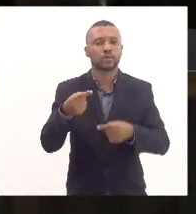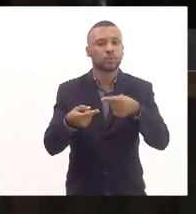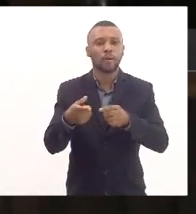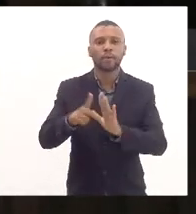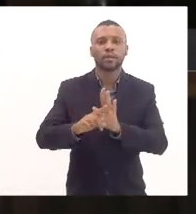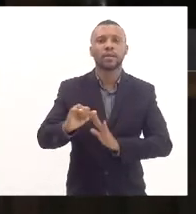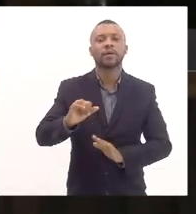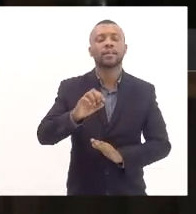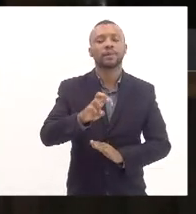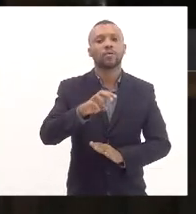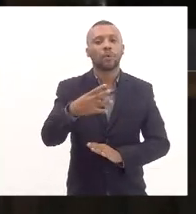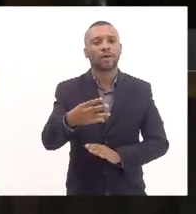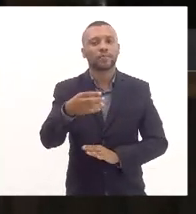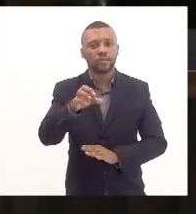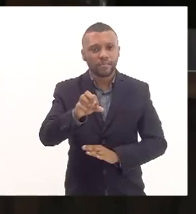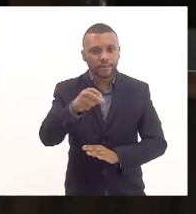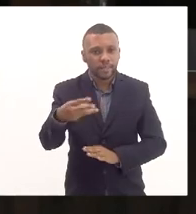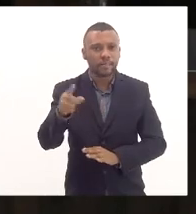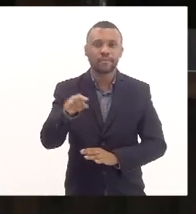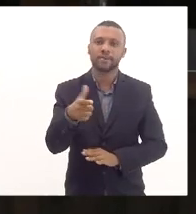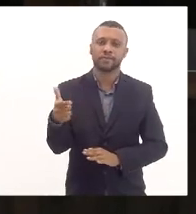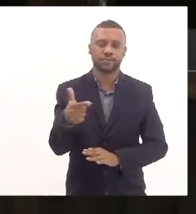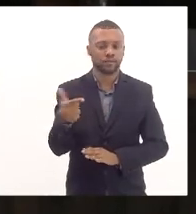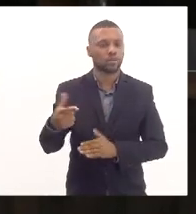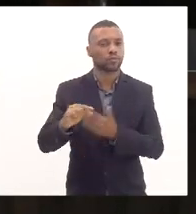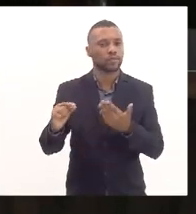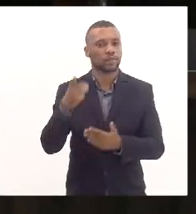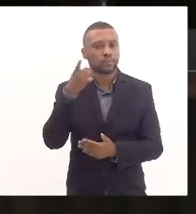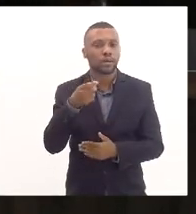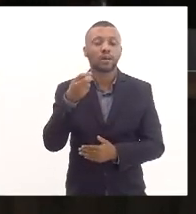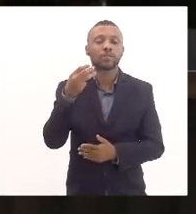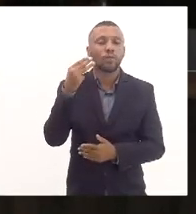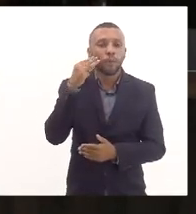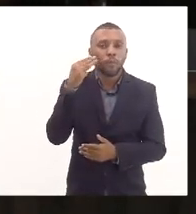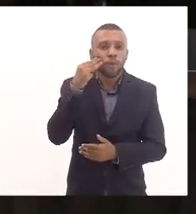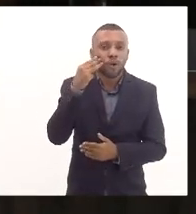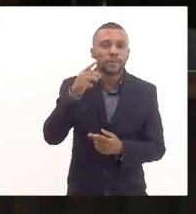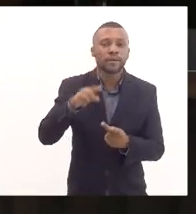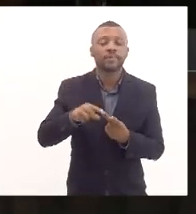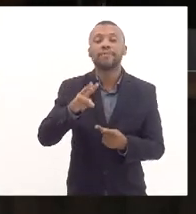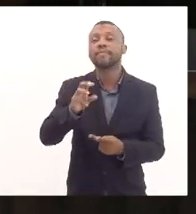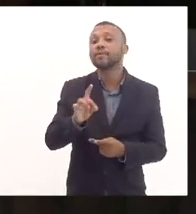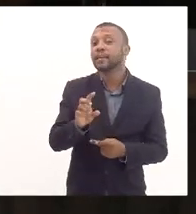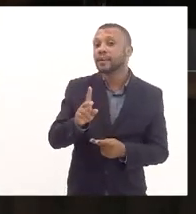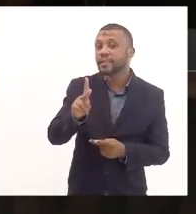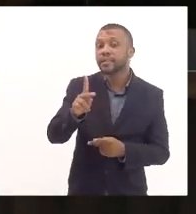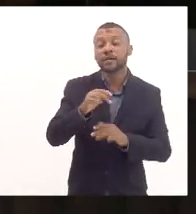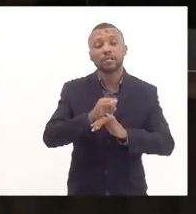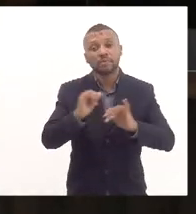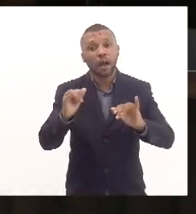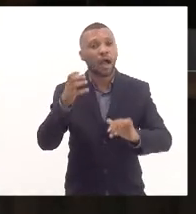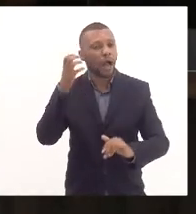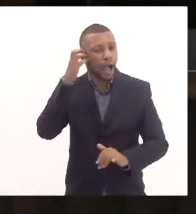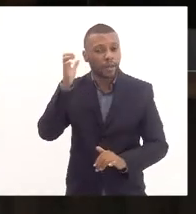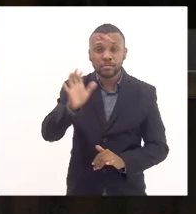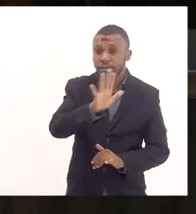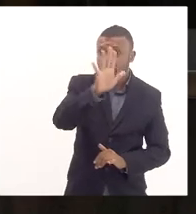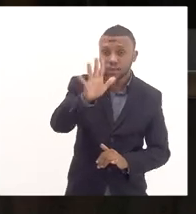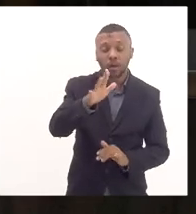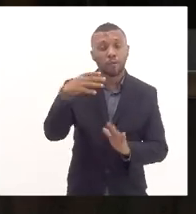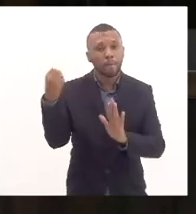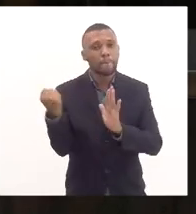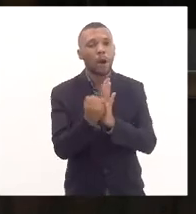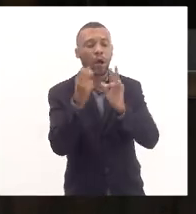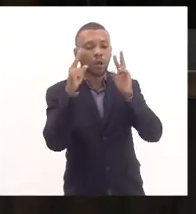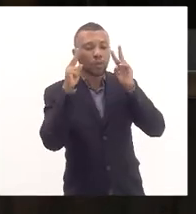discussão projeto de lei 5493 22 de autoria dos deputados Mônica Francisco e waldeck Carneiro declara a Rádio Nacional como